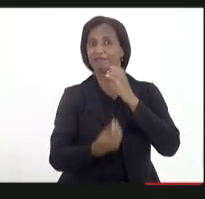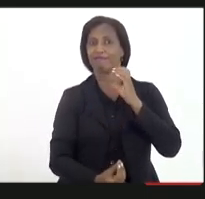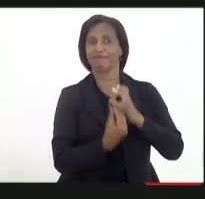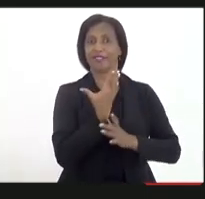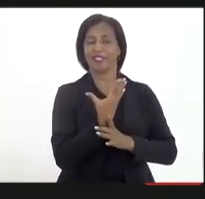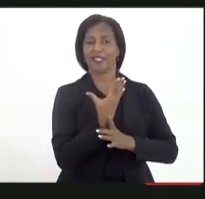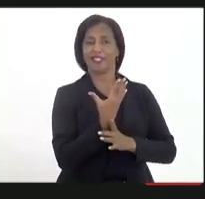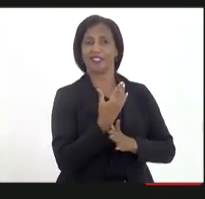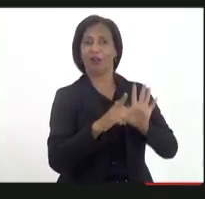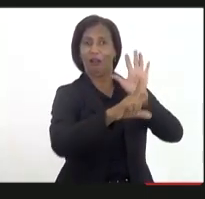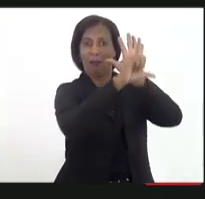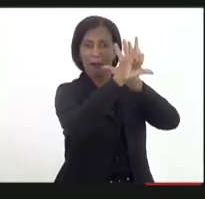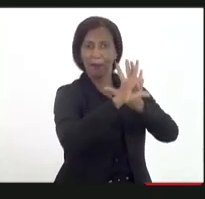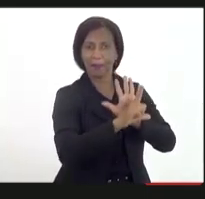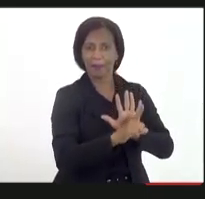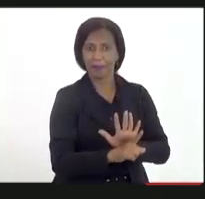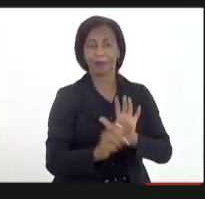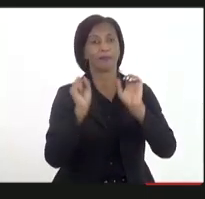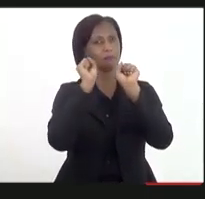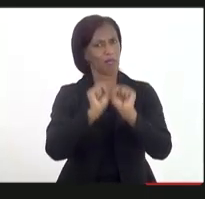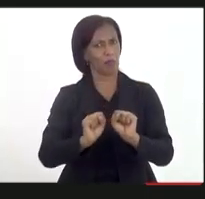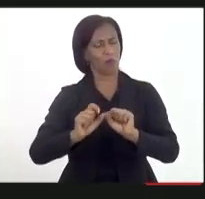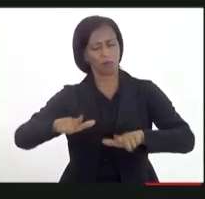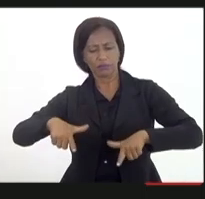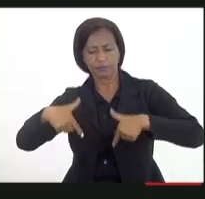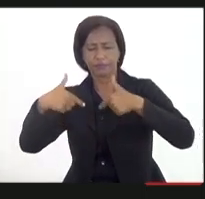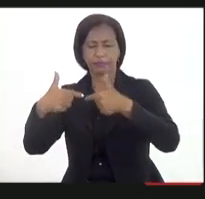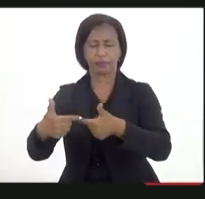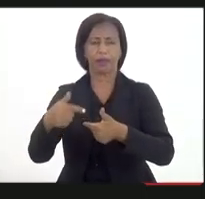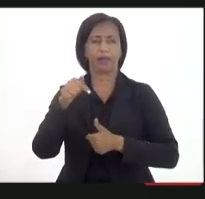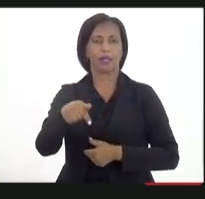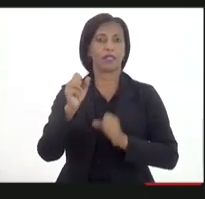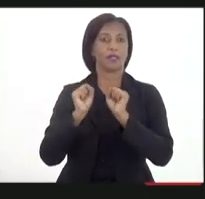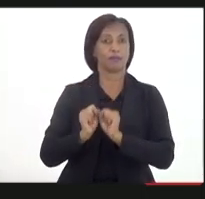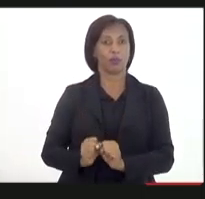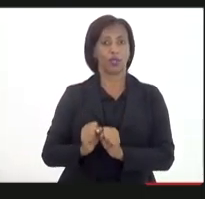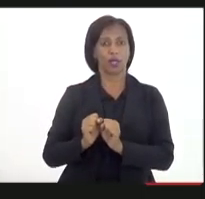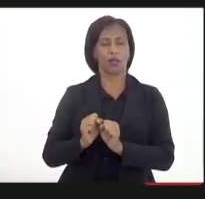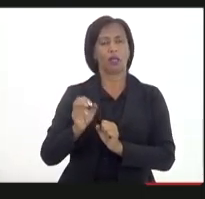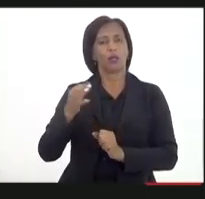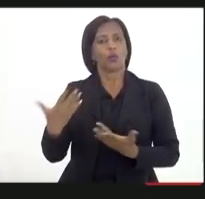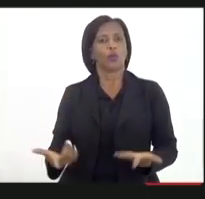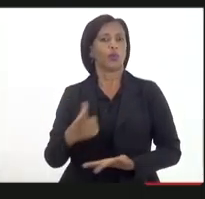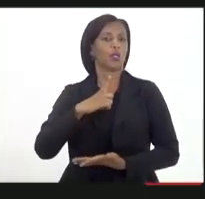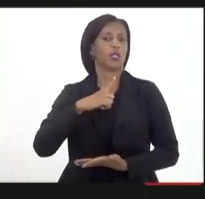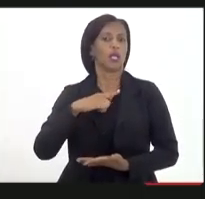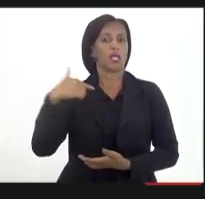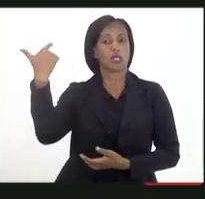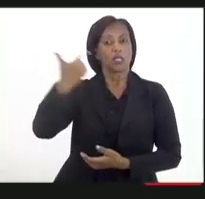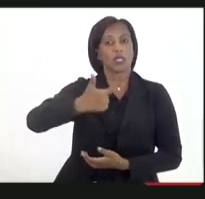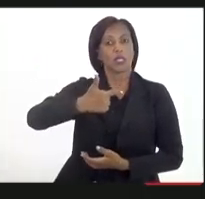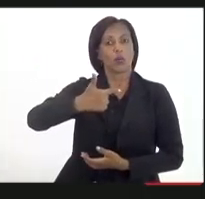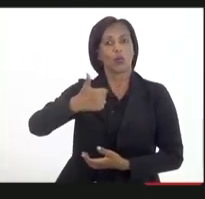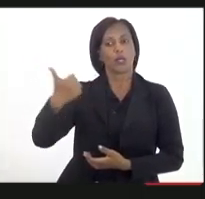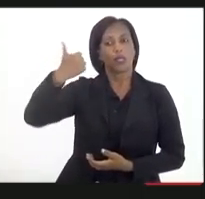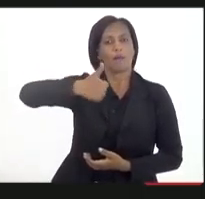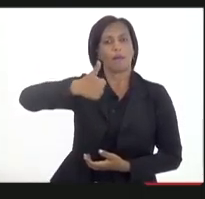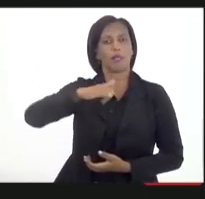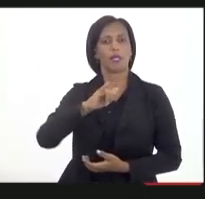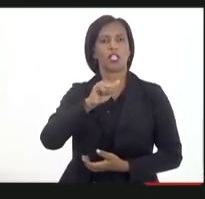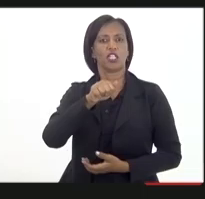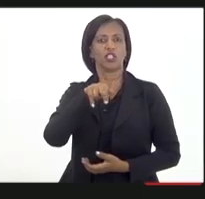criação destas novas para que possa ser otimizado realmente essa esse poder jurisdicional no que tange a Segunda instância e primeira instância